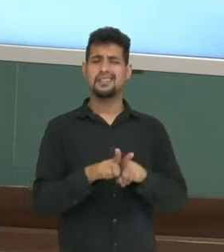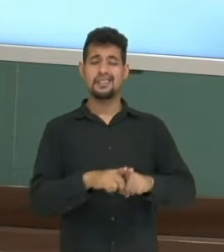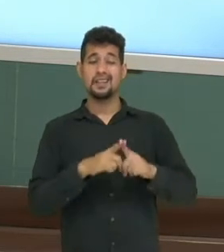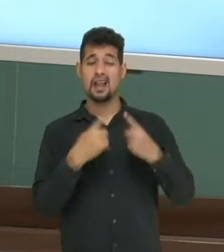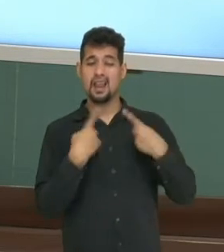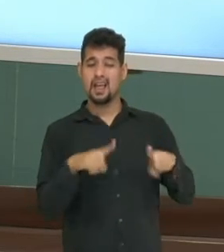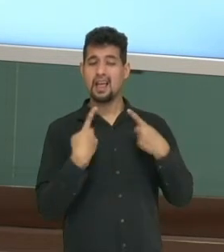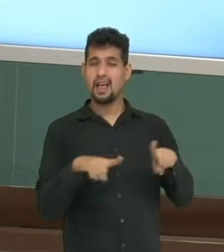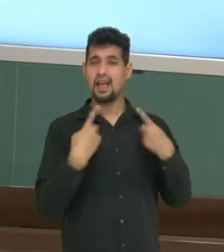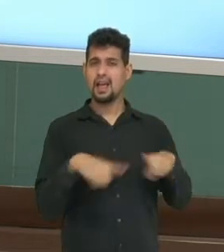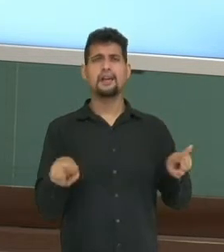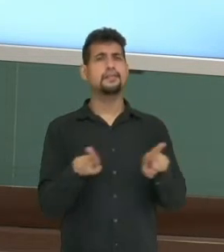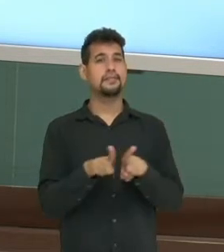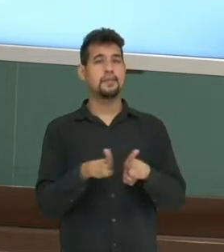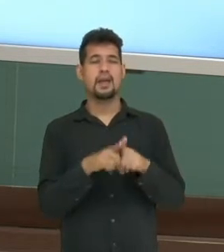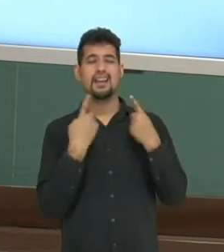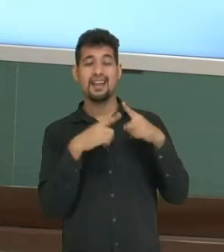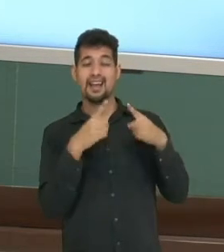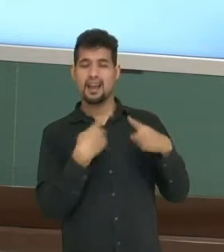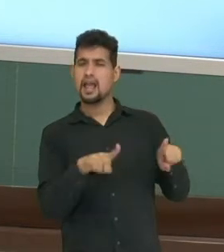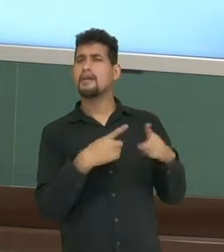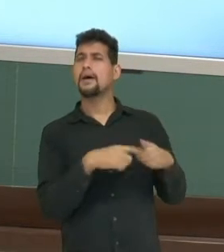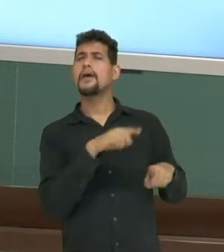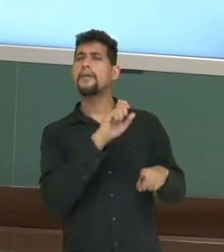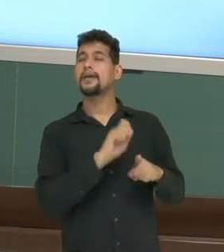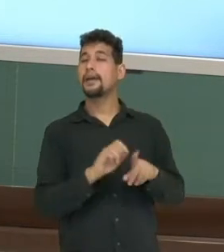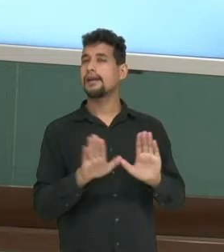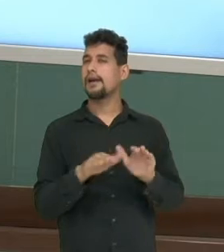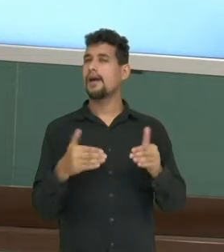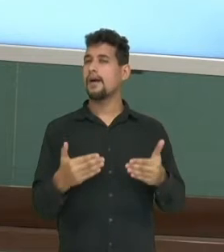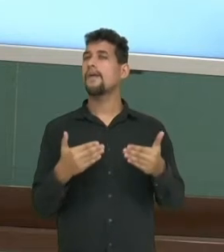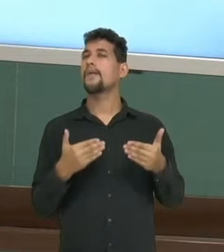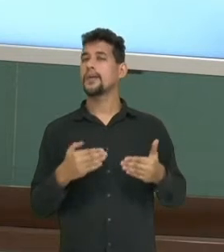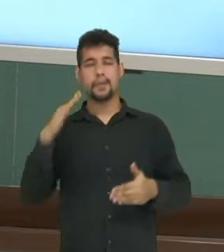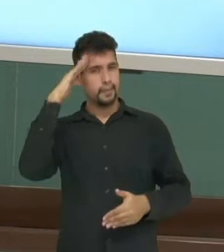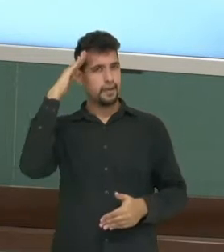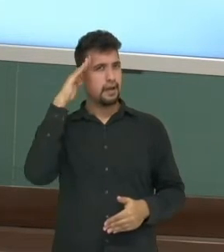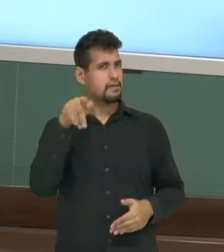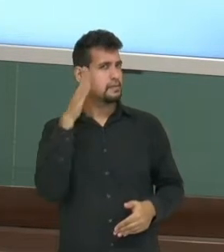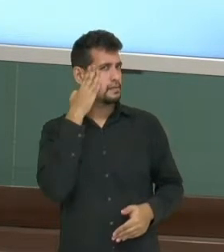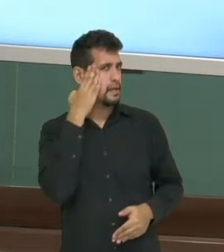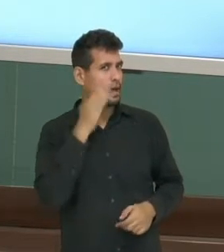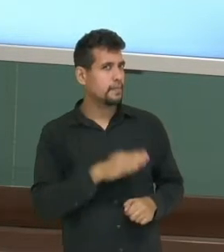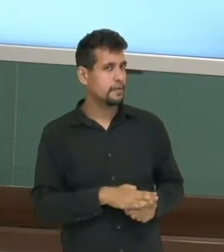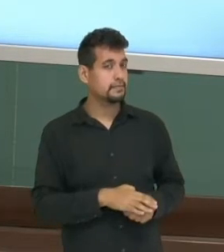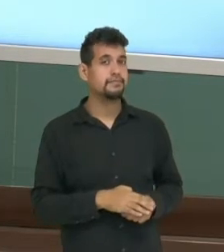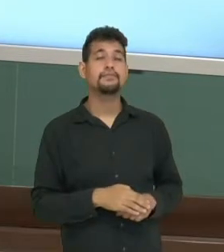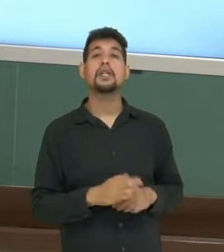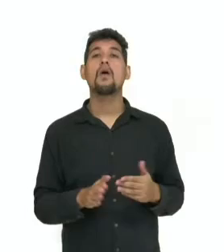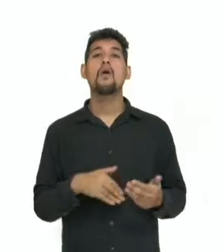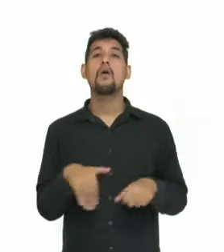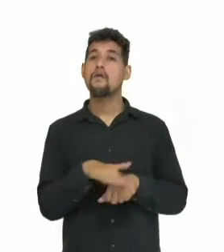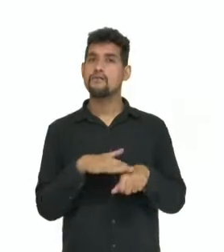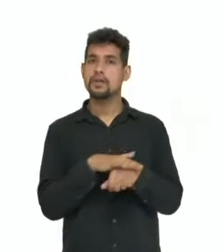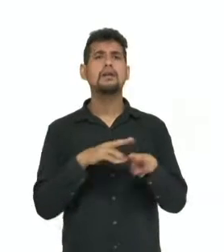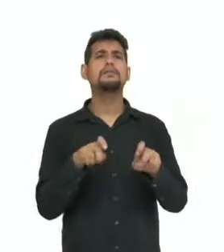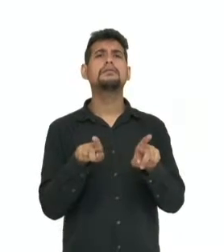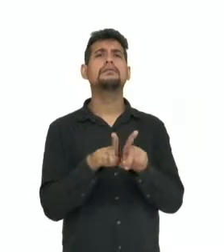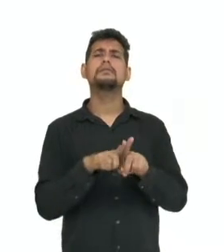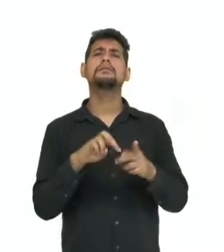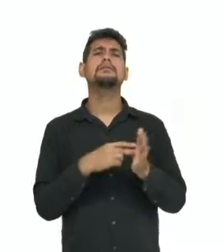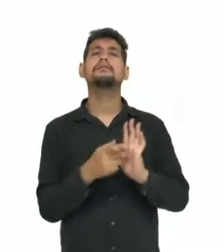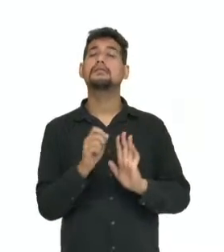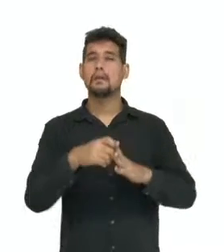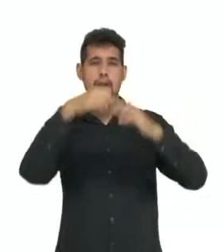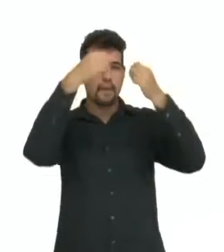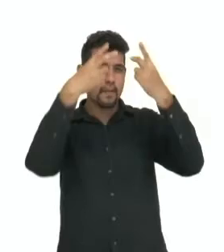militar? Para fazer críticas ao regime militar, como foram usadas? Já teve acesso? Conversando um pouco sobre isso. Aliás, para